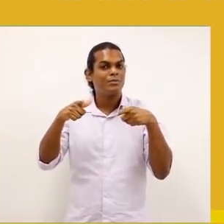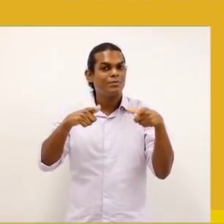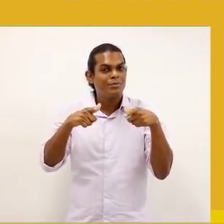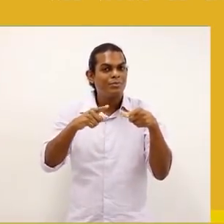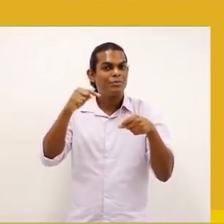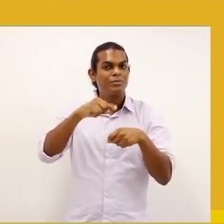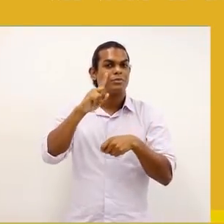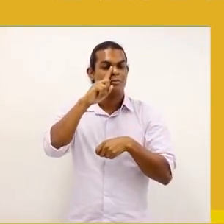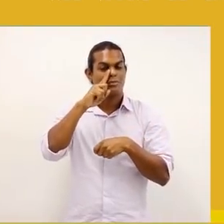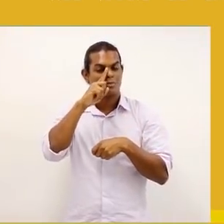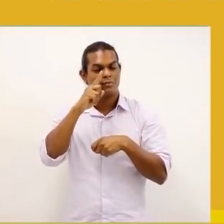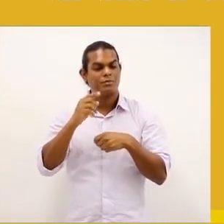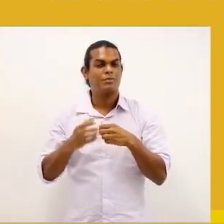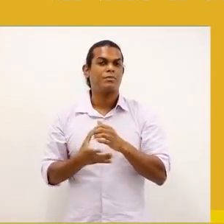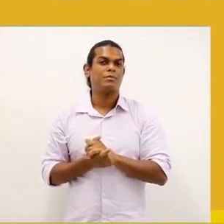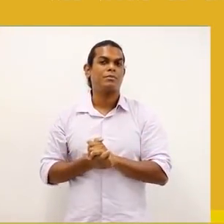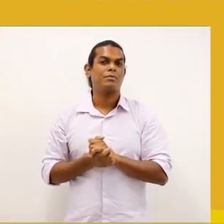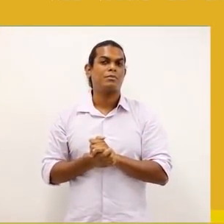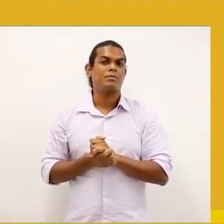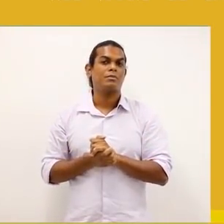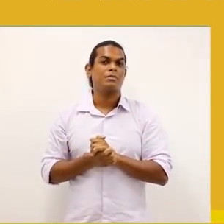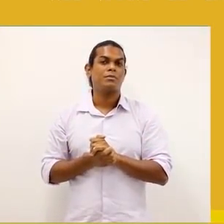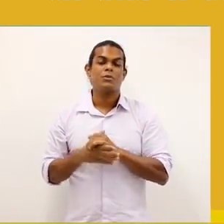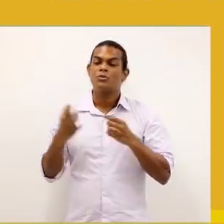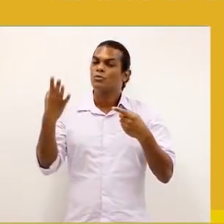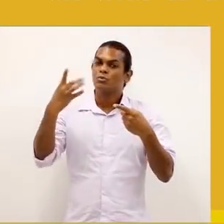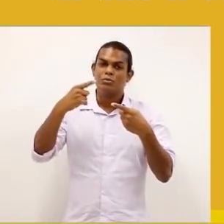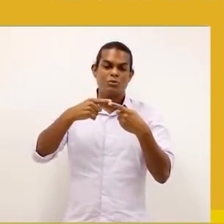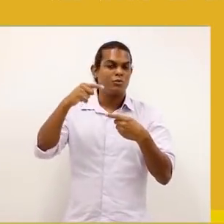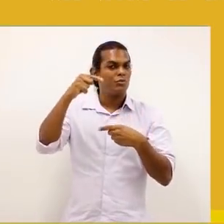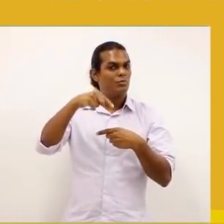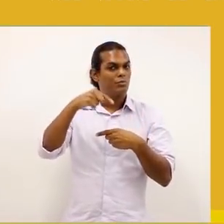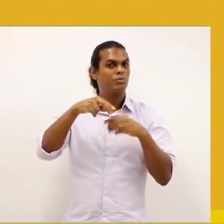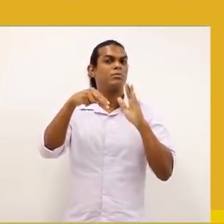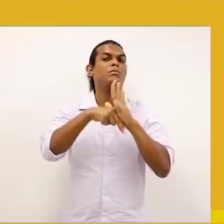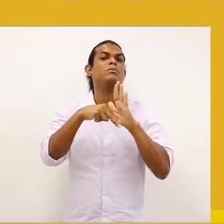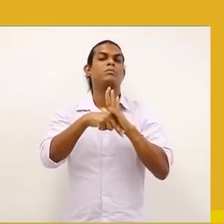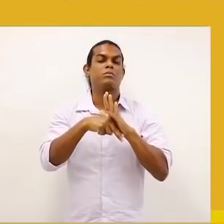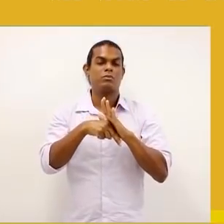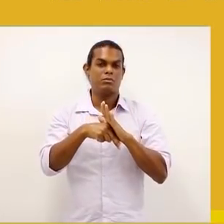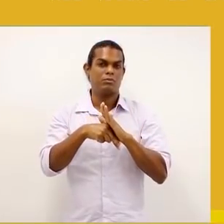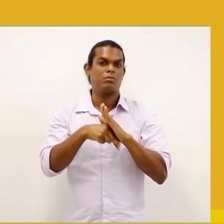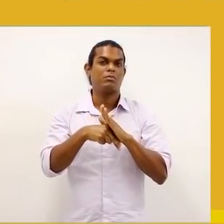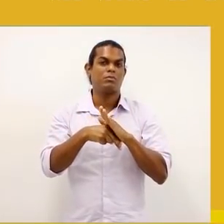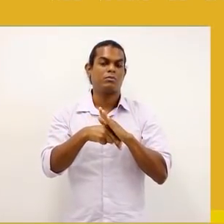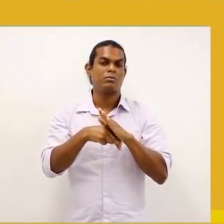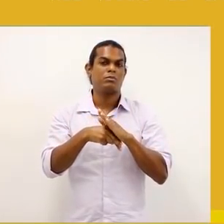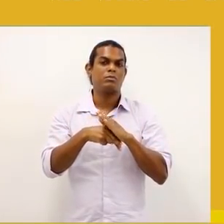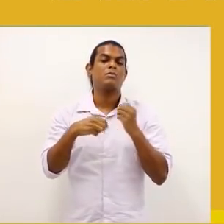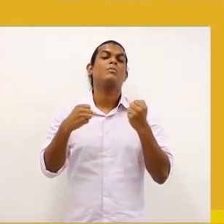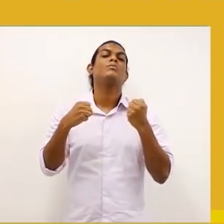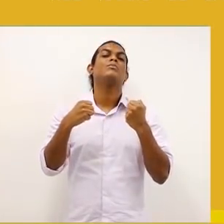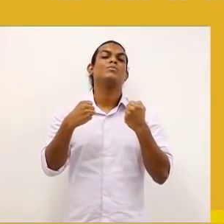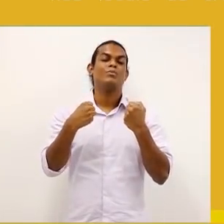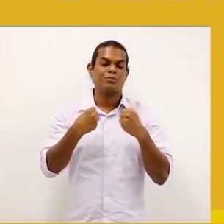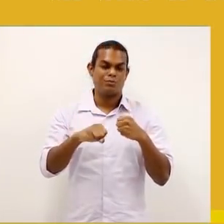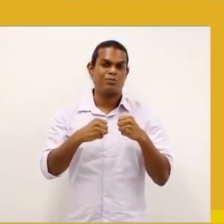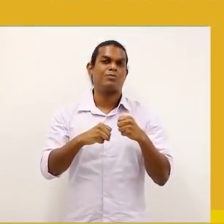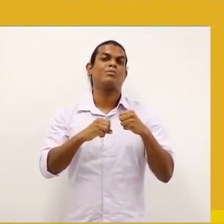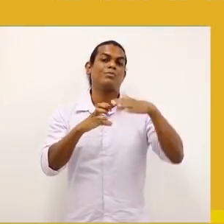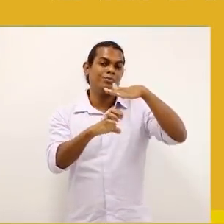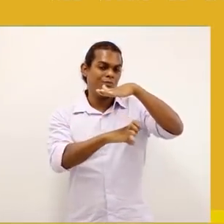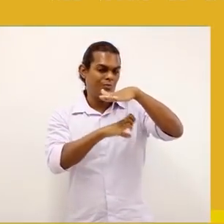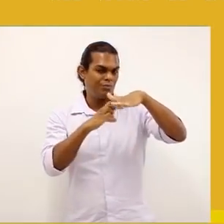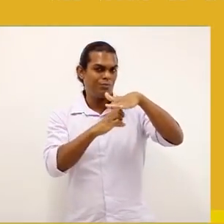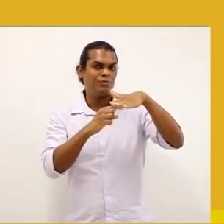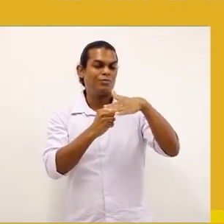Finalmente, o não cumprimento destas normas, dessas obrigações, acarreta para o empregador aplicação de penalidade,